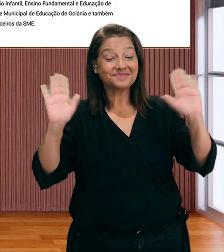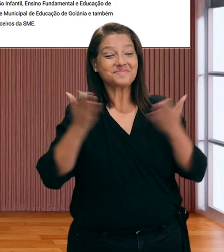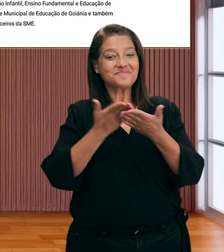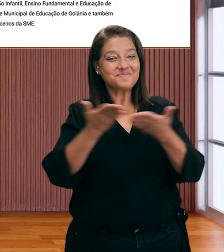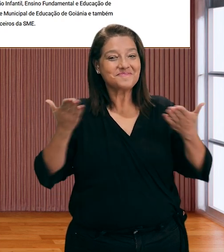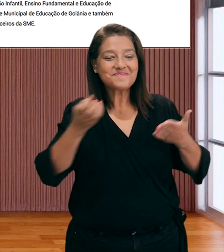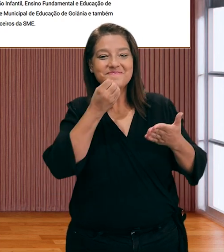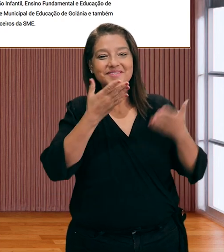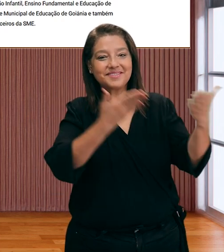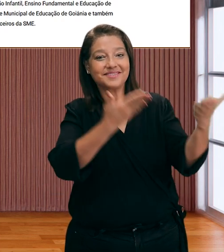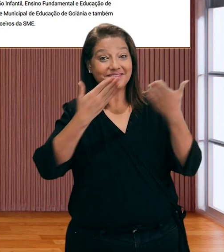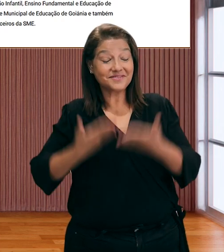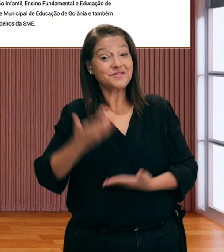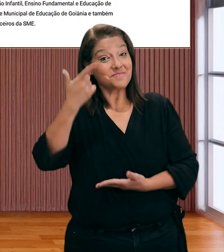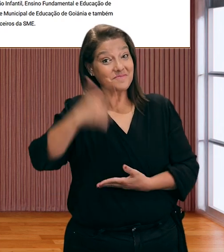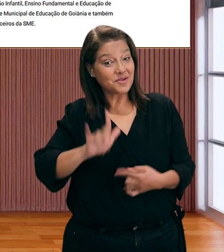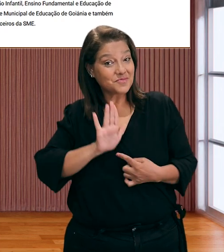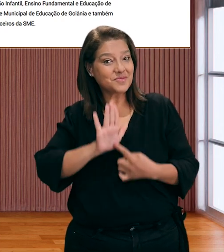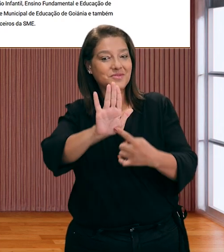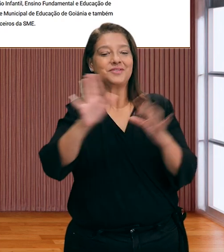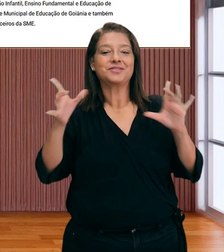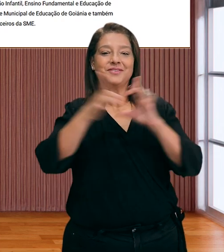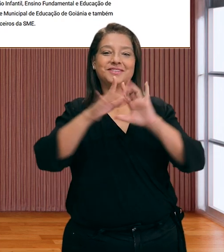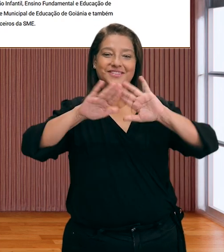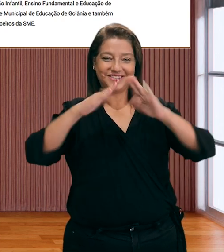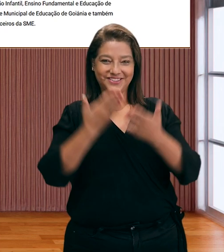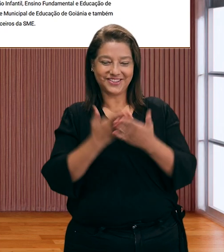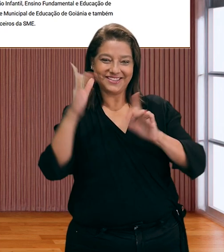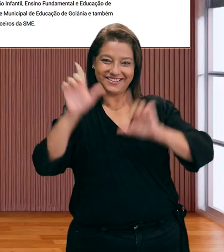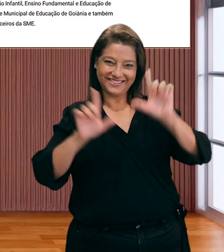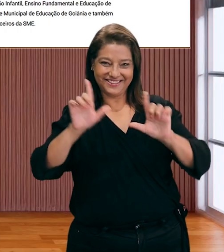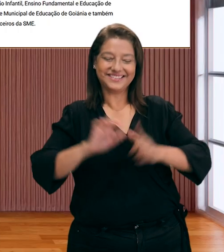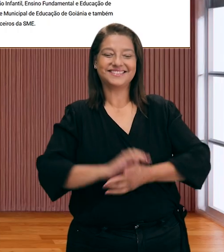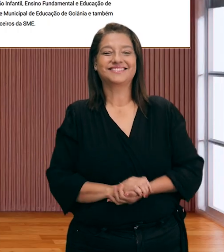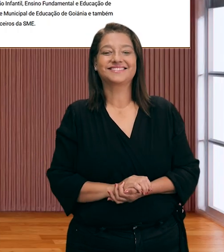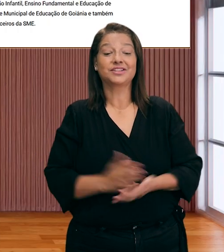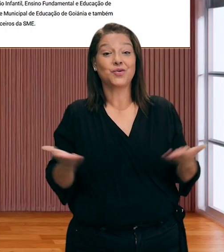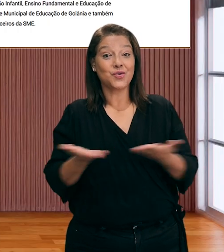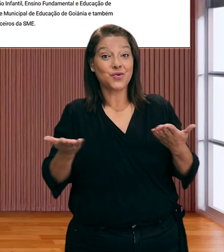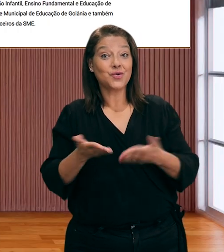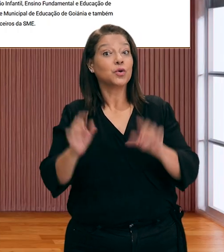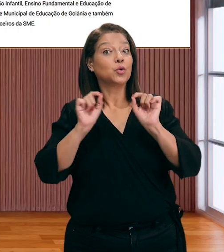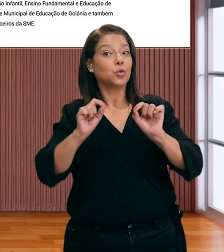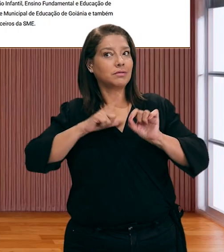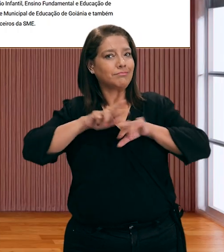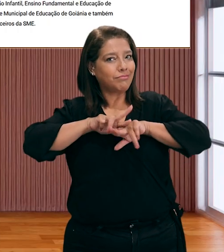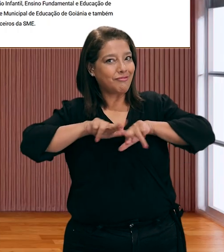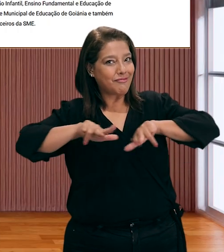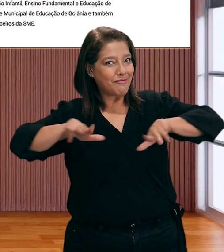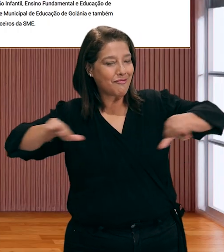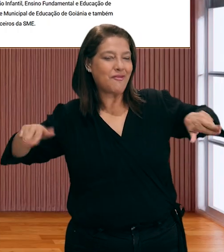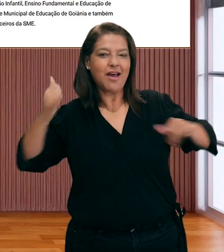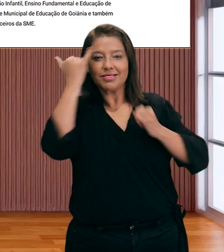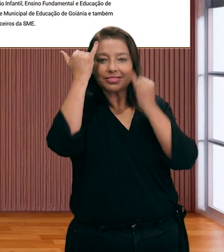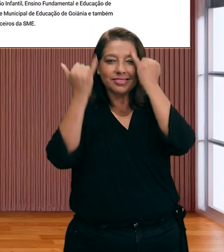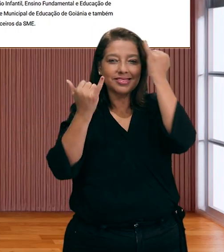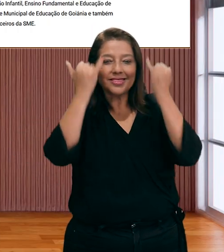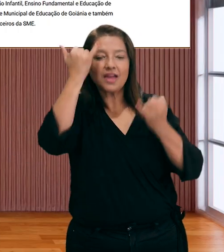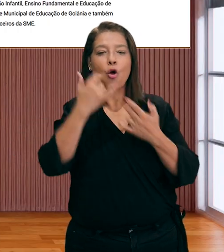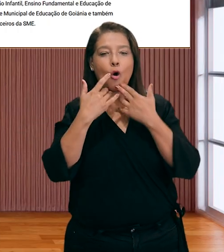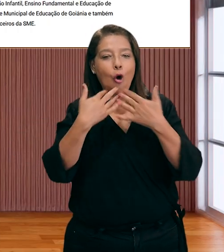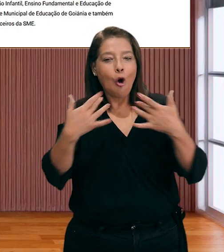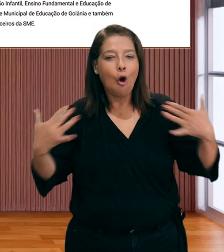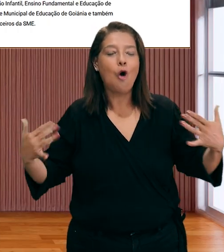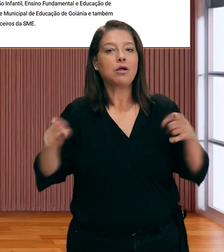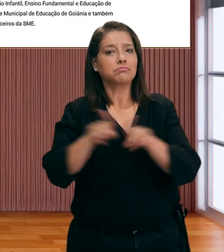Olá, pessoal! Bem-vindos a mais um programa Conexão Escola. Hoje ele está cheio de